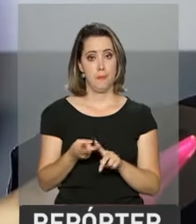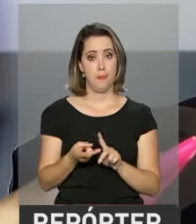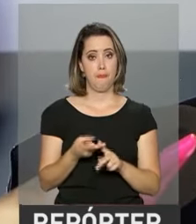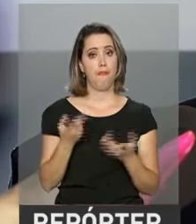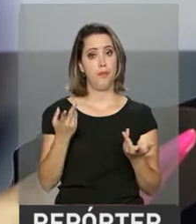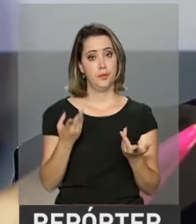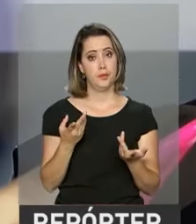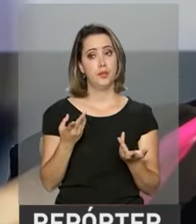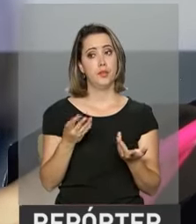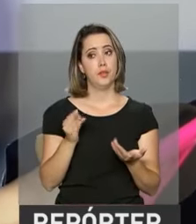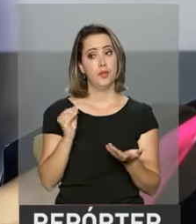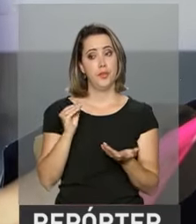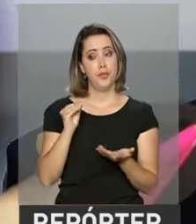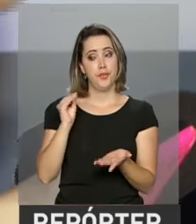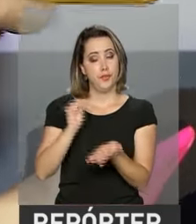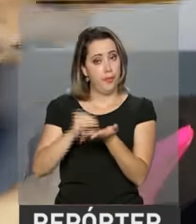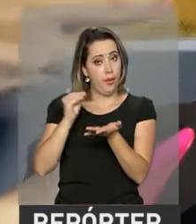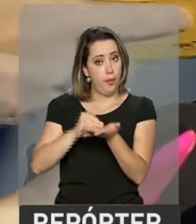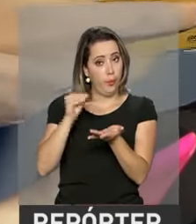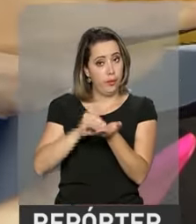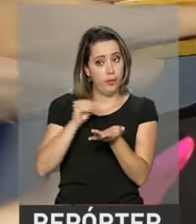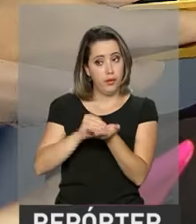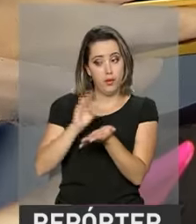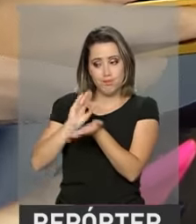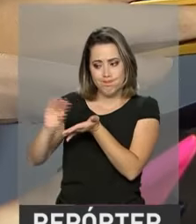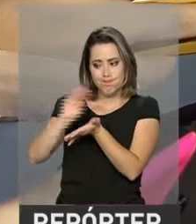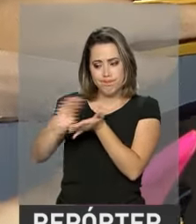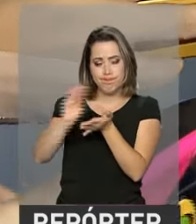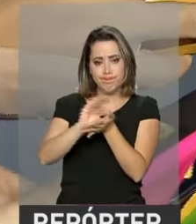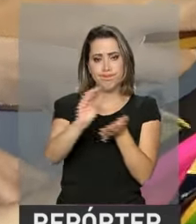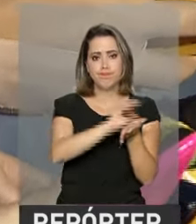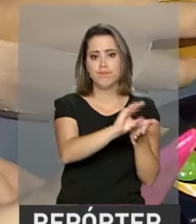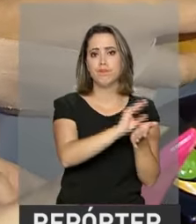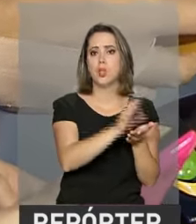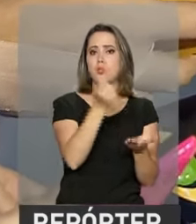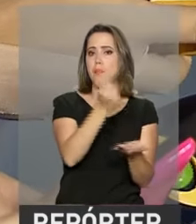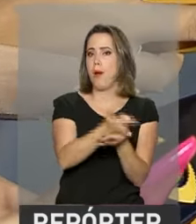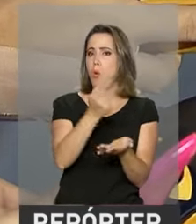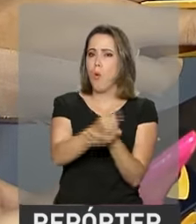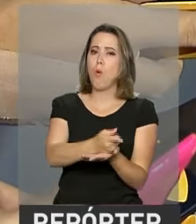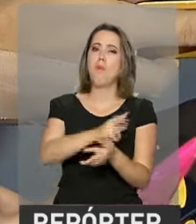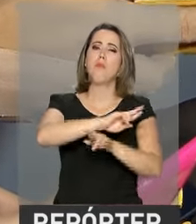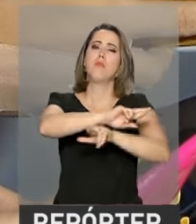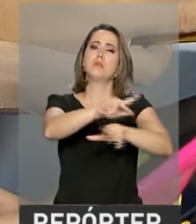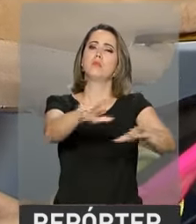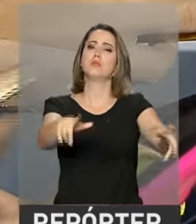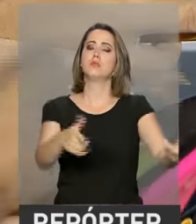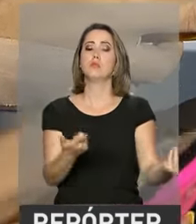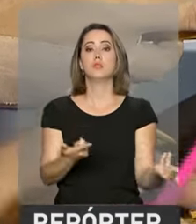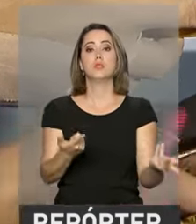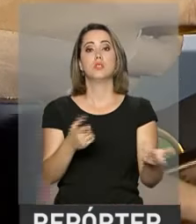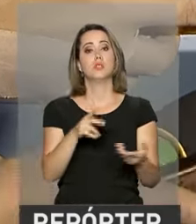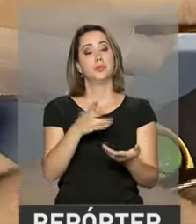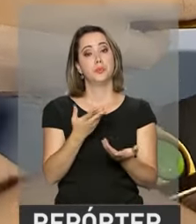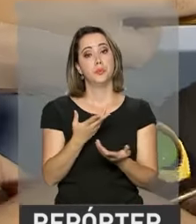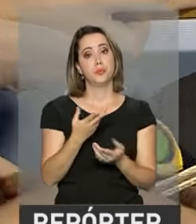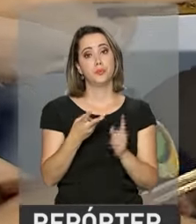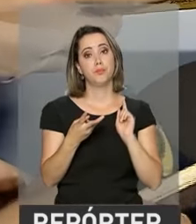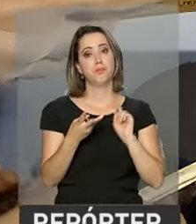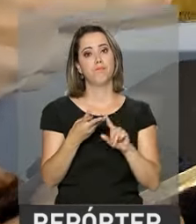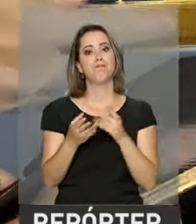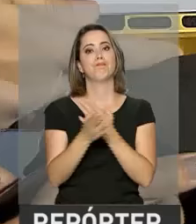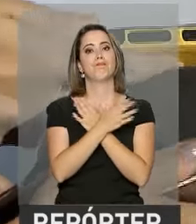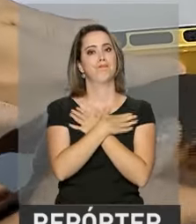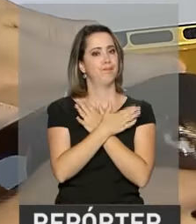Isso vai faltar recursos para o financiamento do consumo, para o financiamento do investimento.